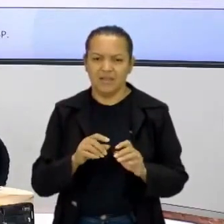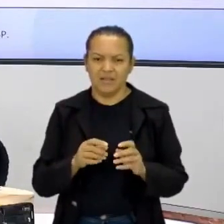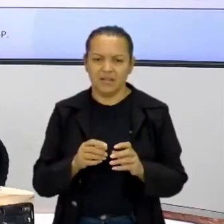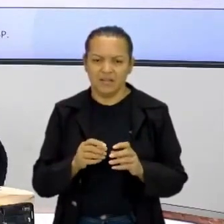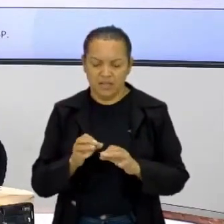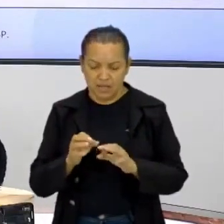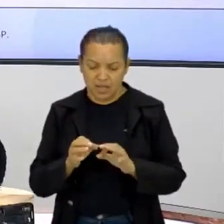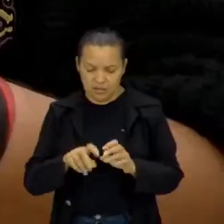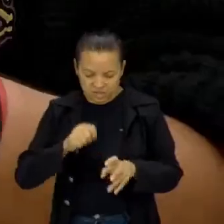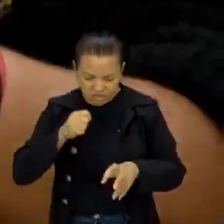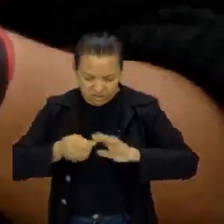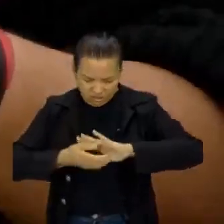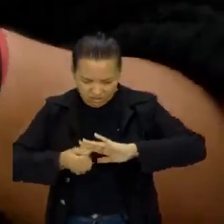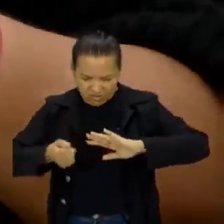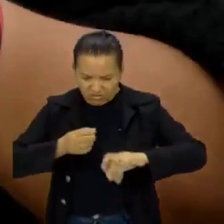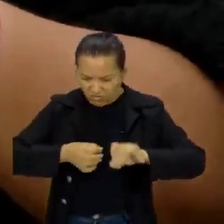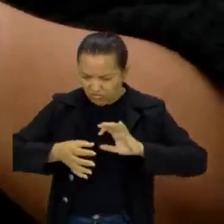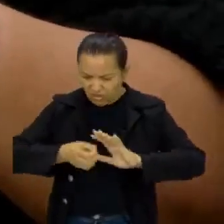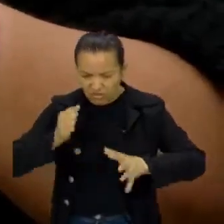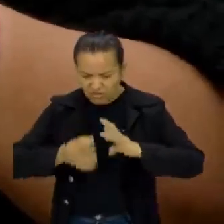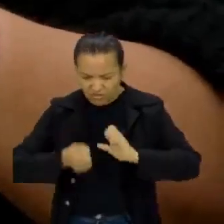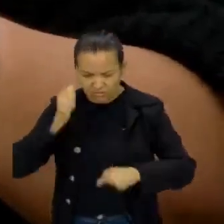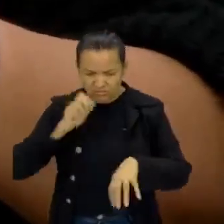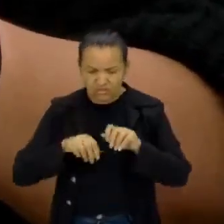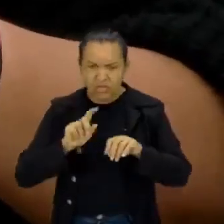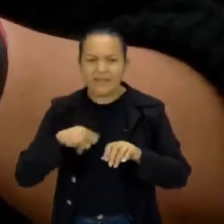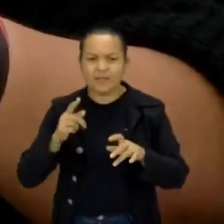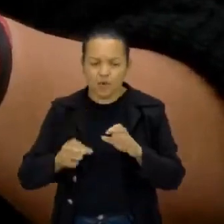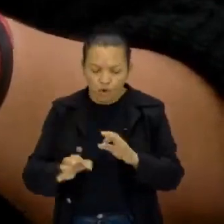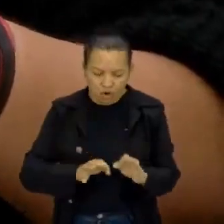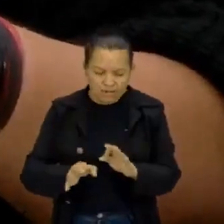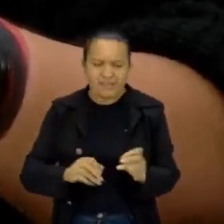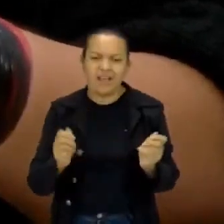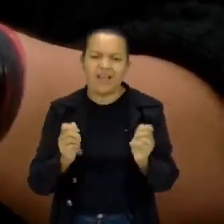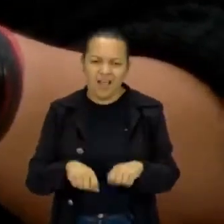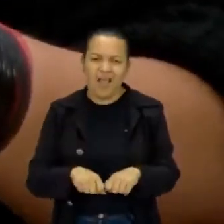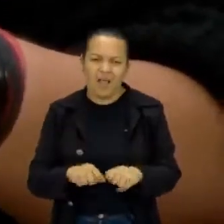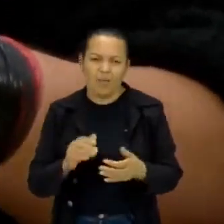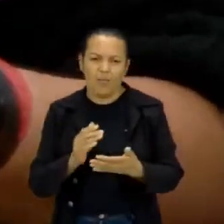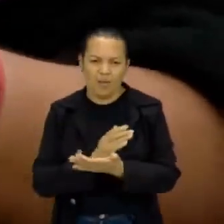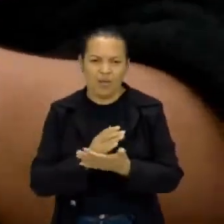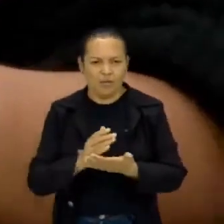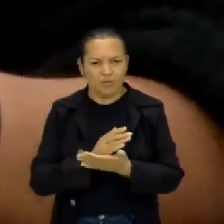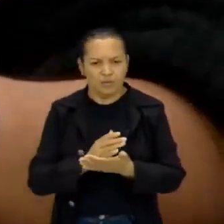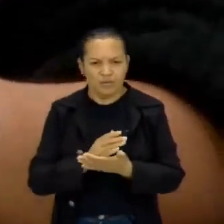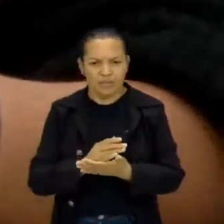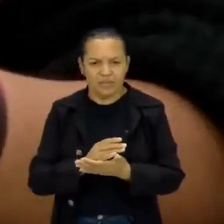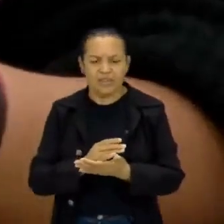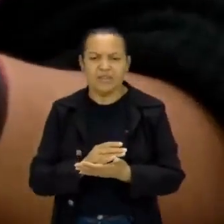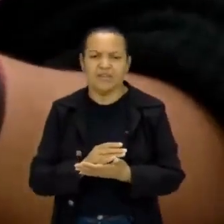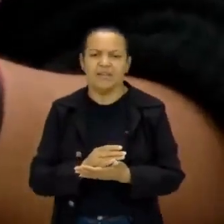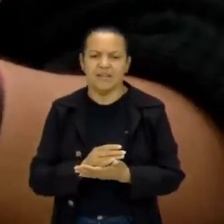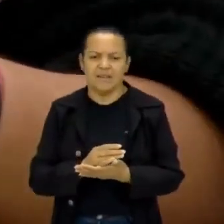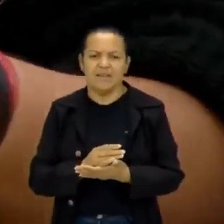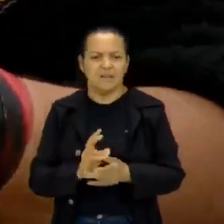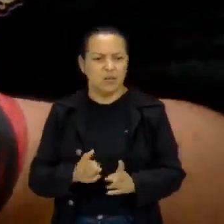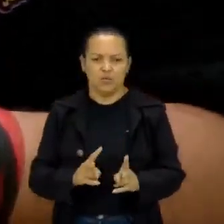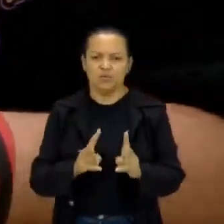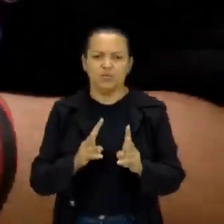você consegue tirar e colocar. Alguns deles em fixos, tá? Então,